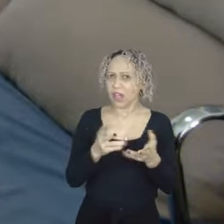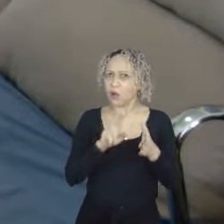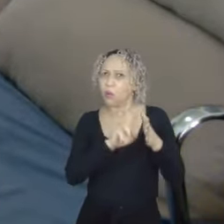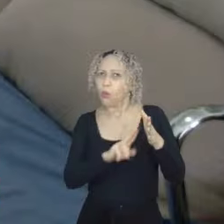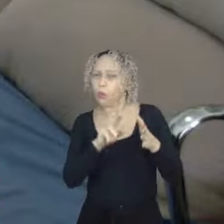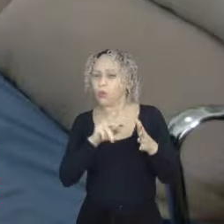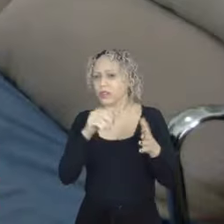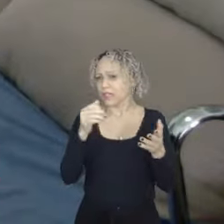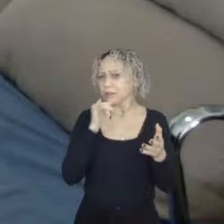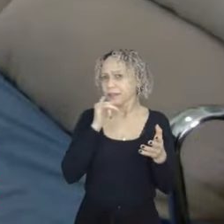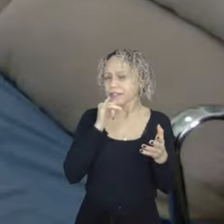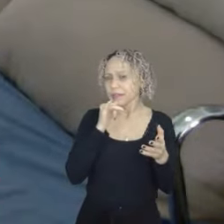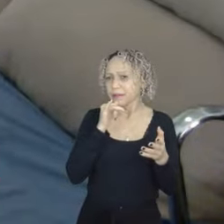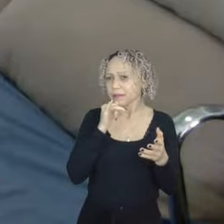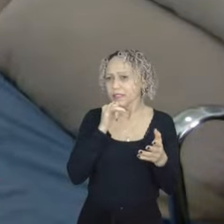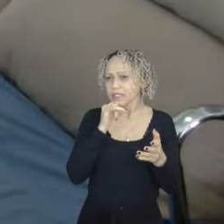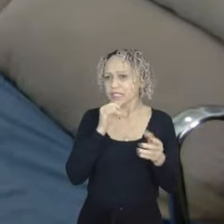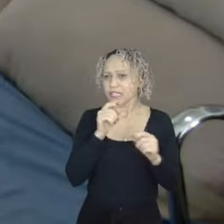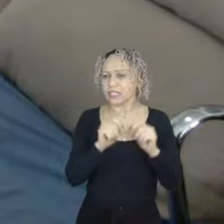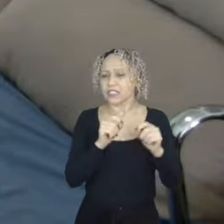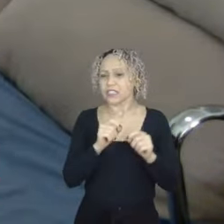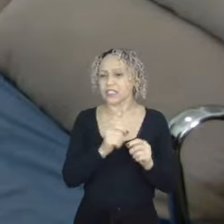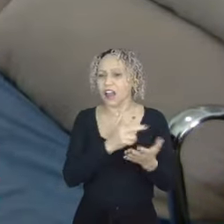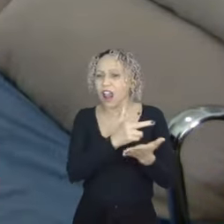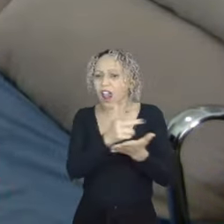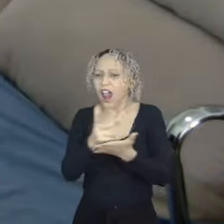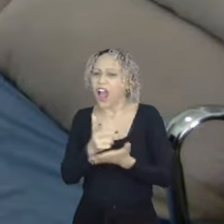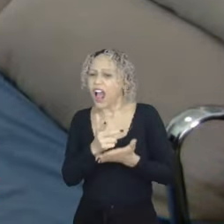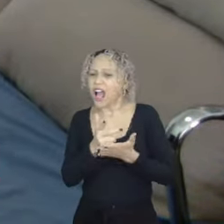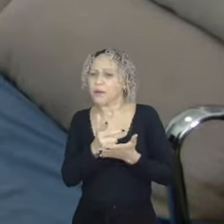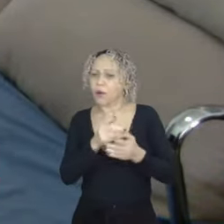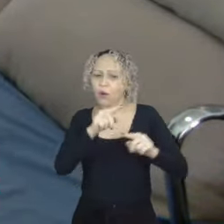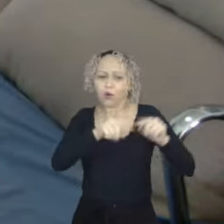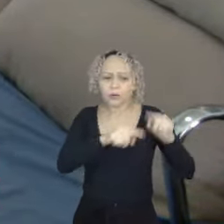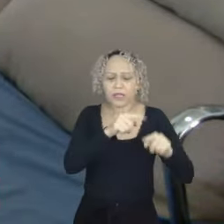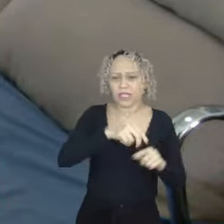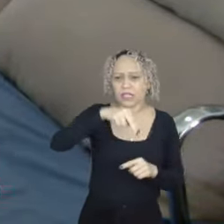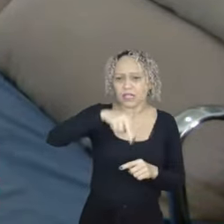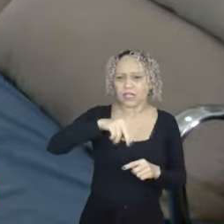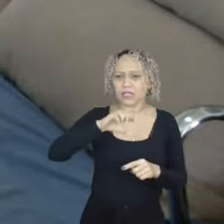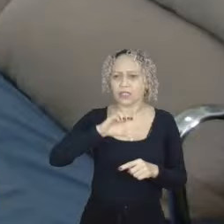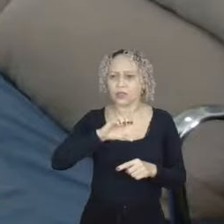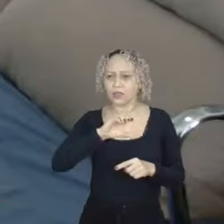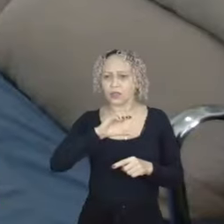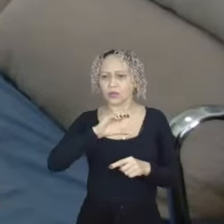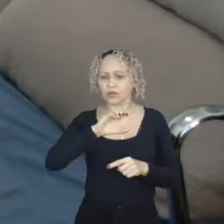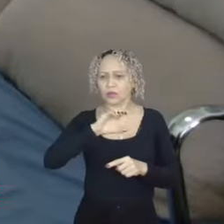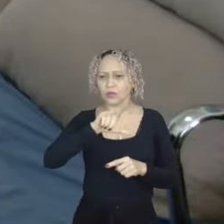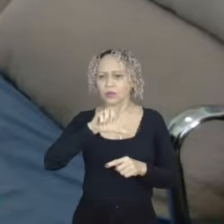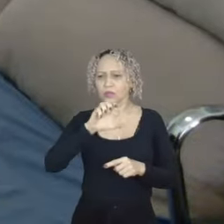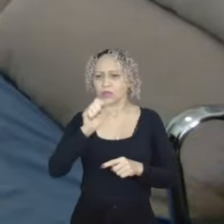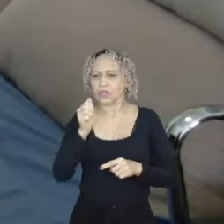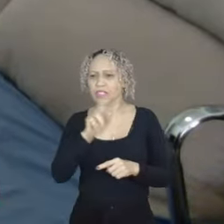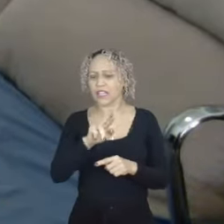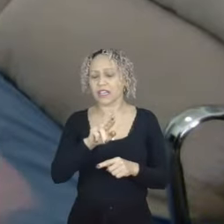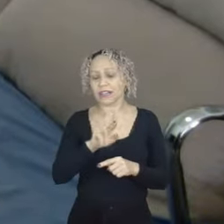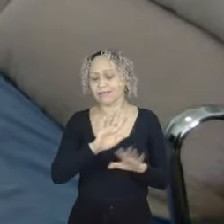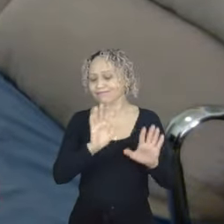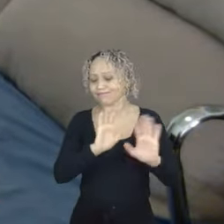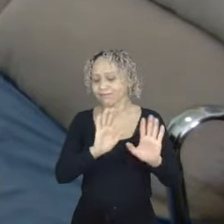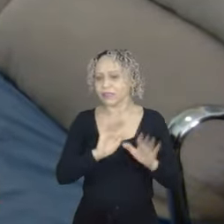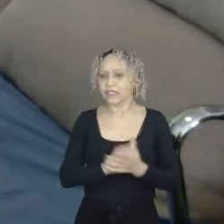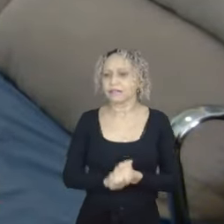internacionais contra a utilização de armas nucleares. Então, a propulsão, na verdade, diz respeito só ao combustível, ao modo